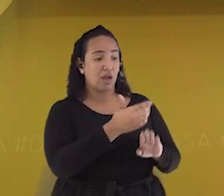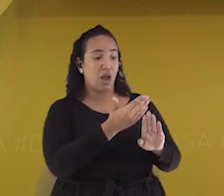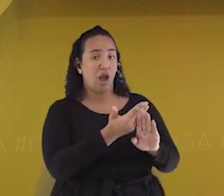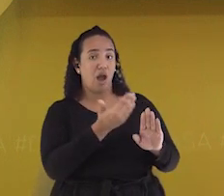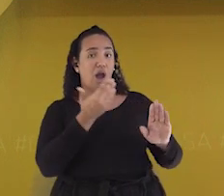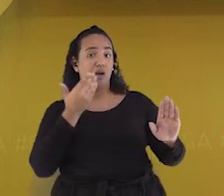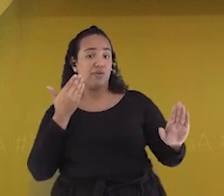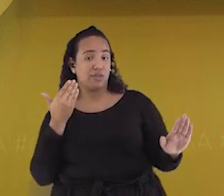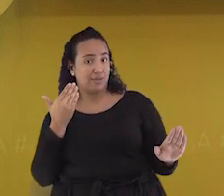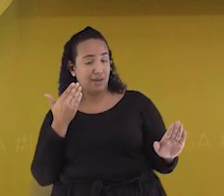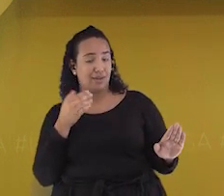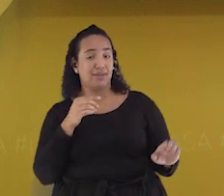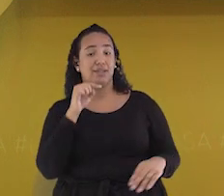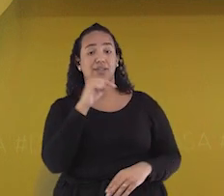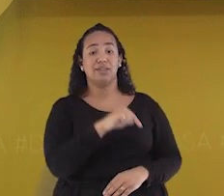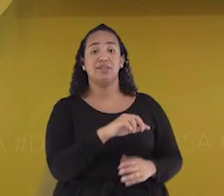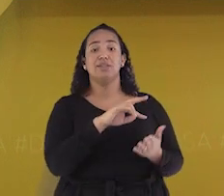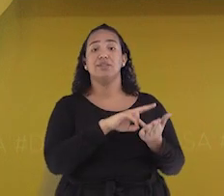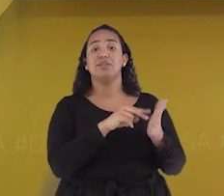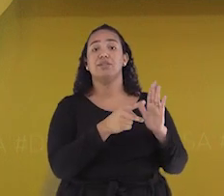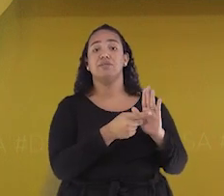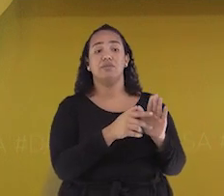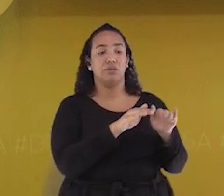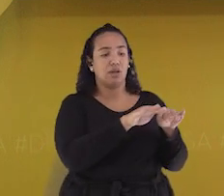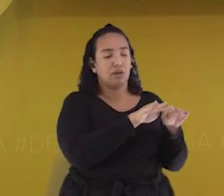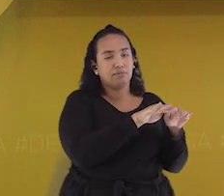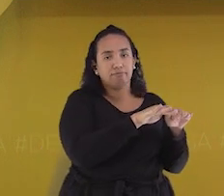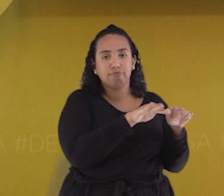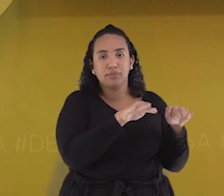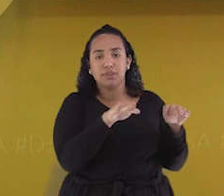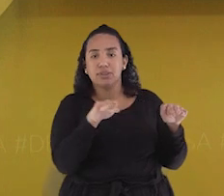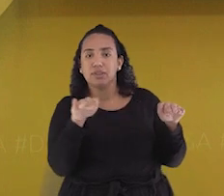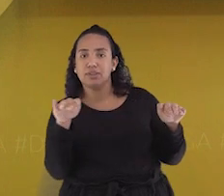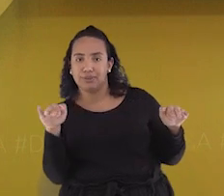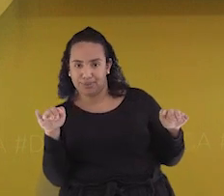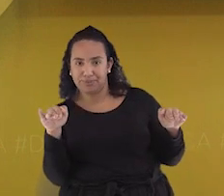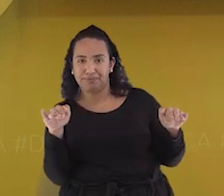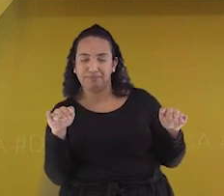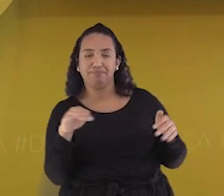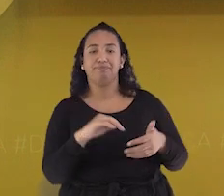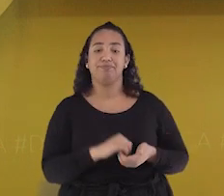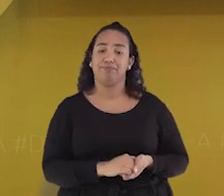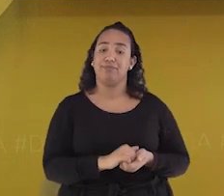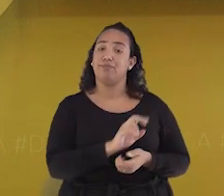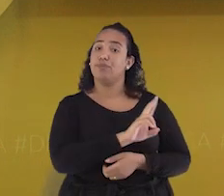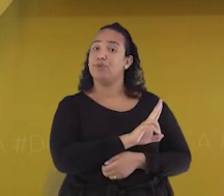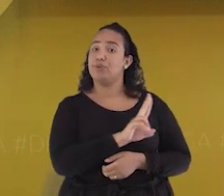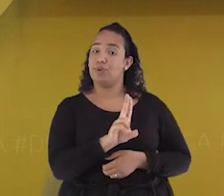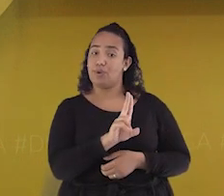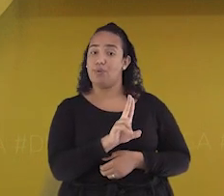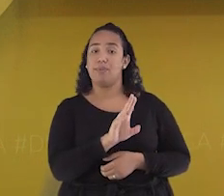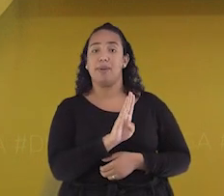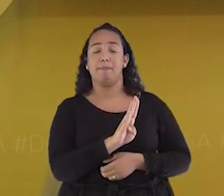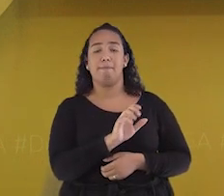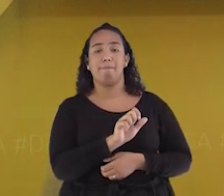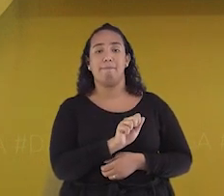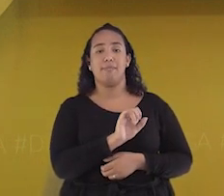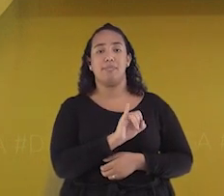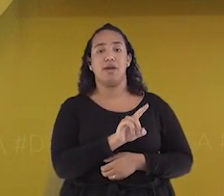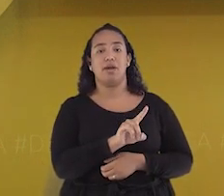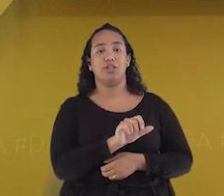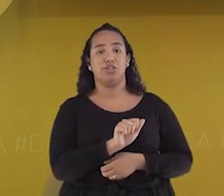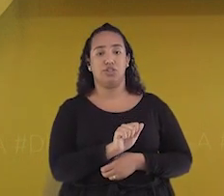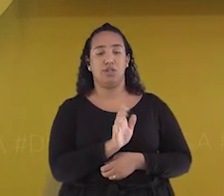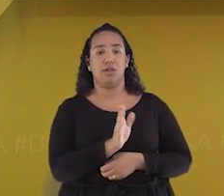entre elas, indicando um relevo mais plano e pouco inclinado, chamado de